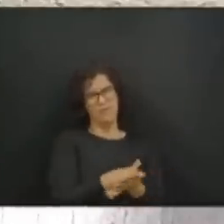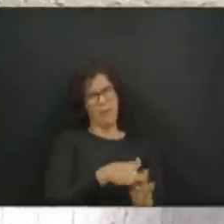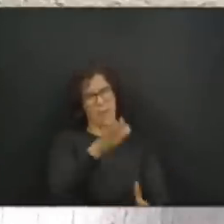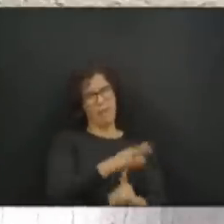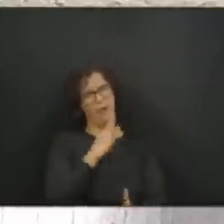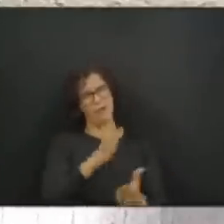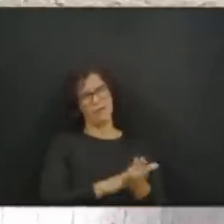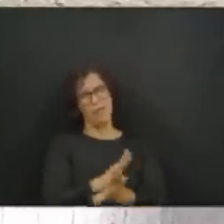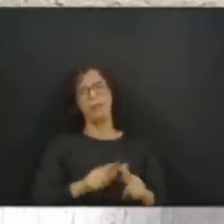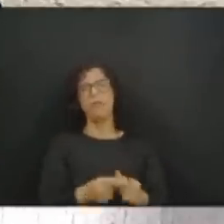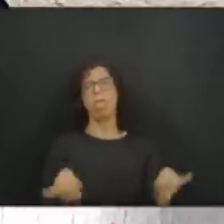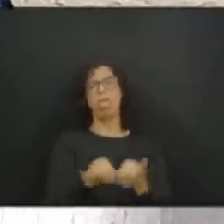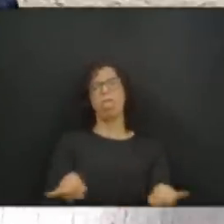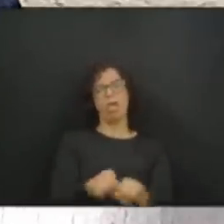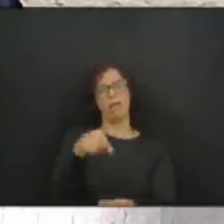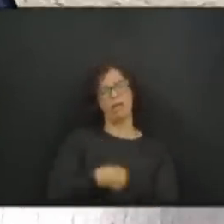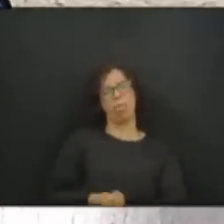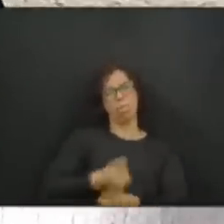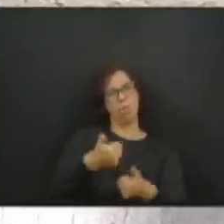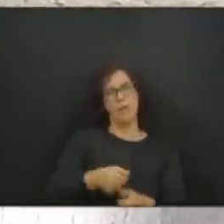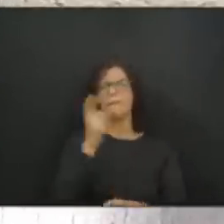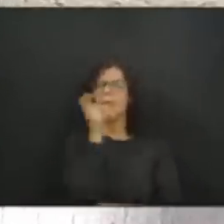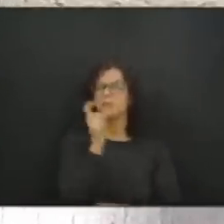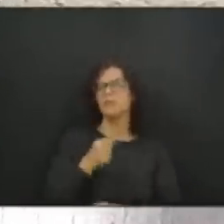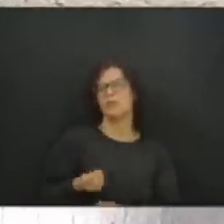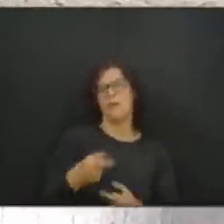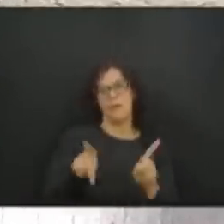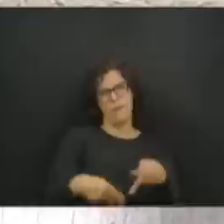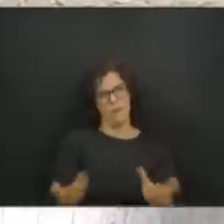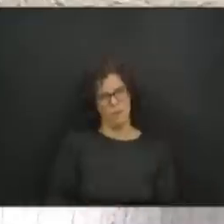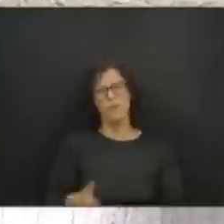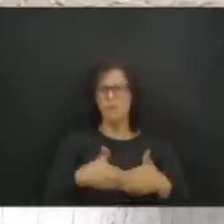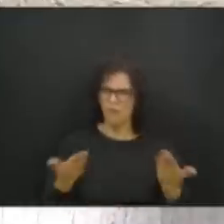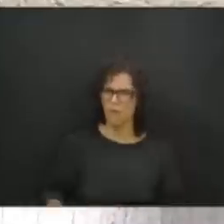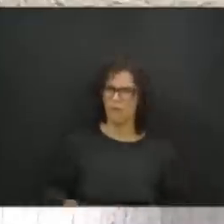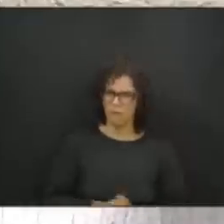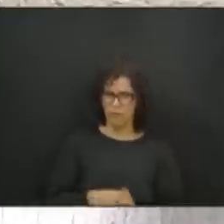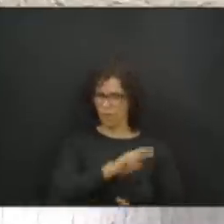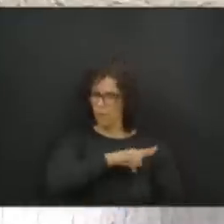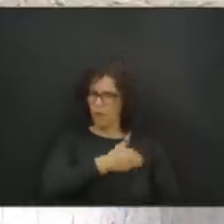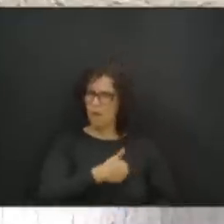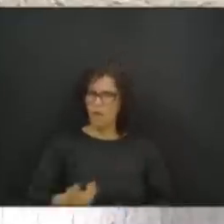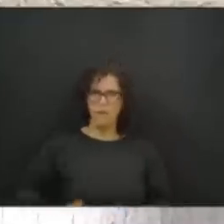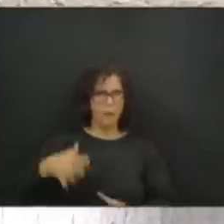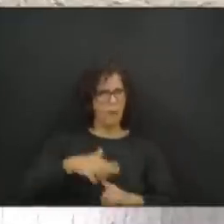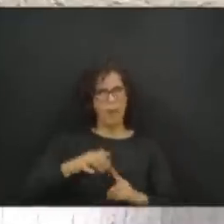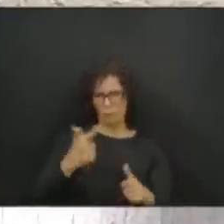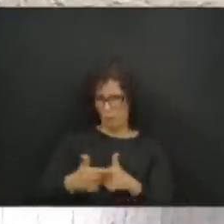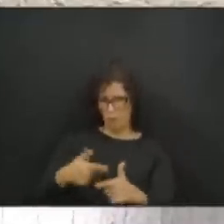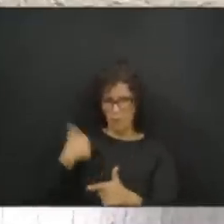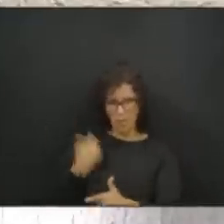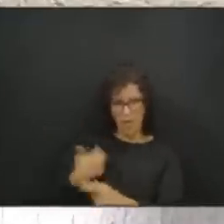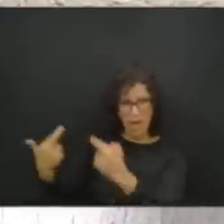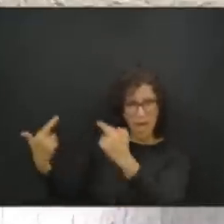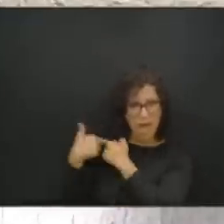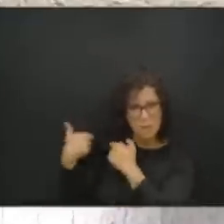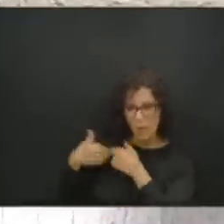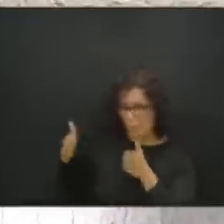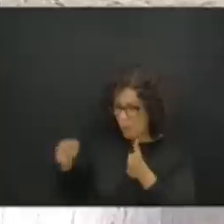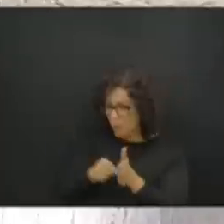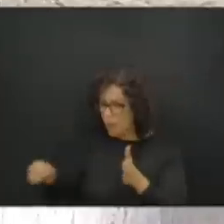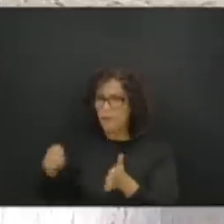não conhece e faça e faz retórica aqui mentirosa não é do governo do estado do problema daquele